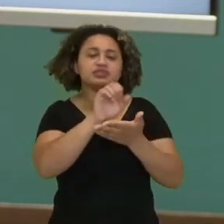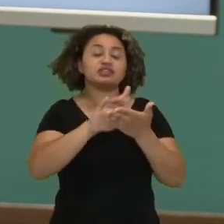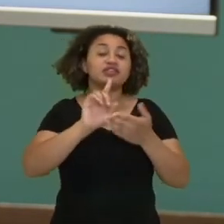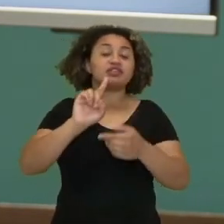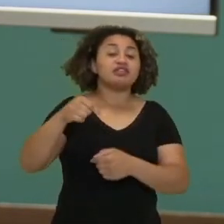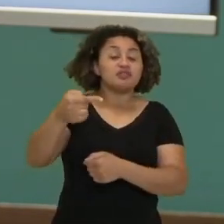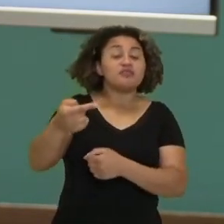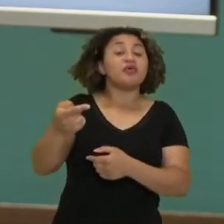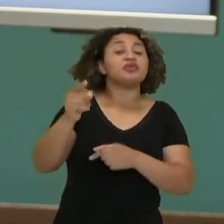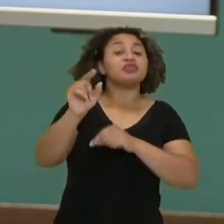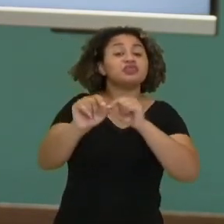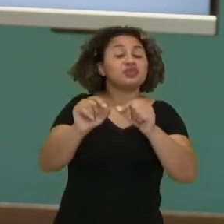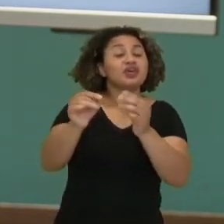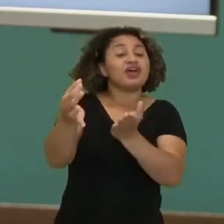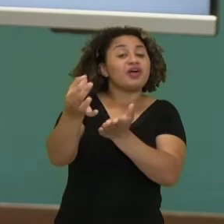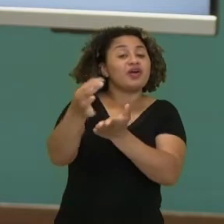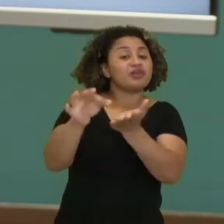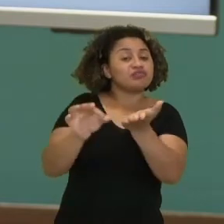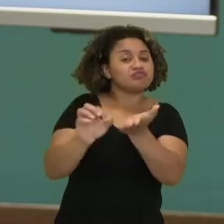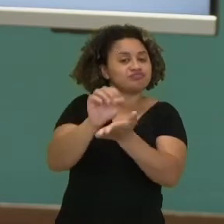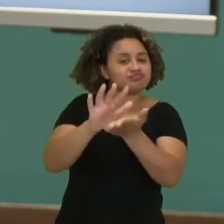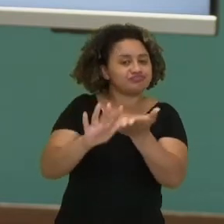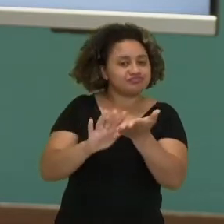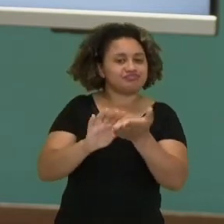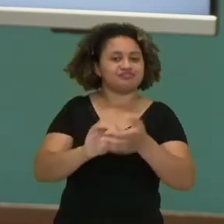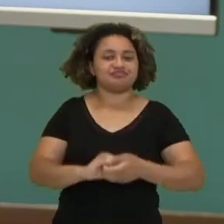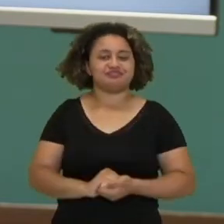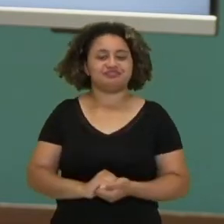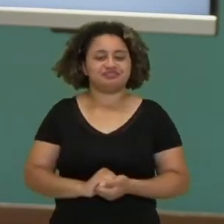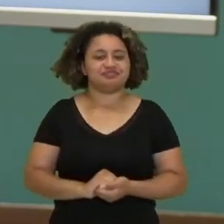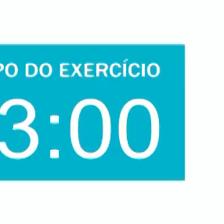sequência, eu volto para corrigir com vocês.